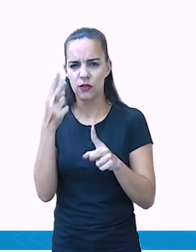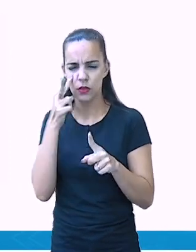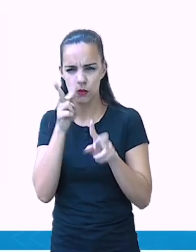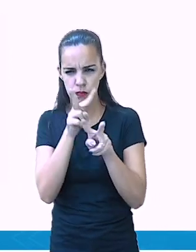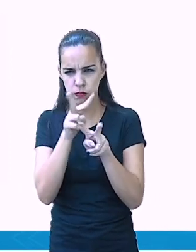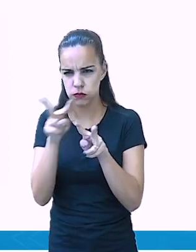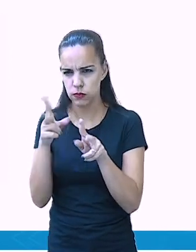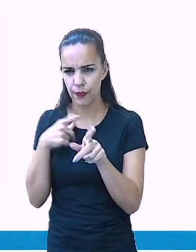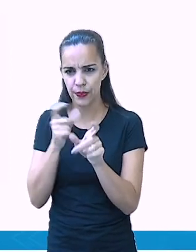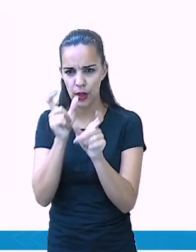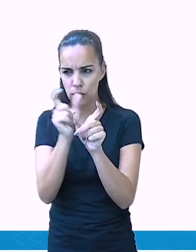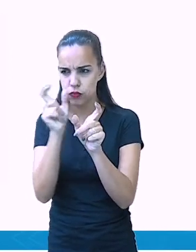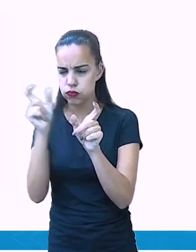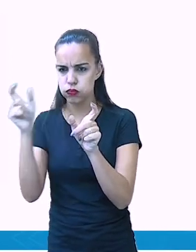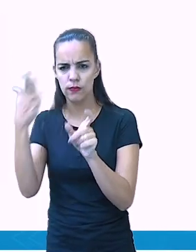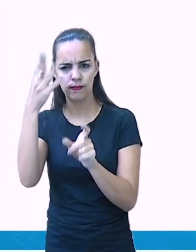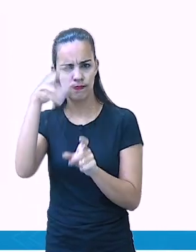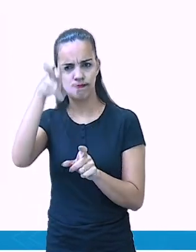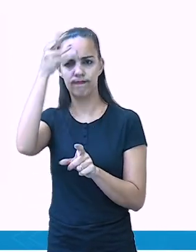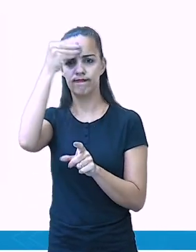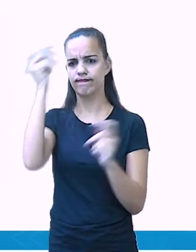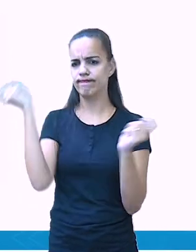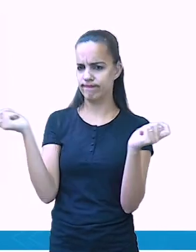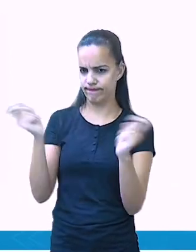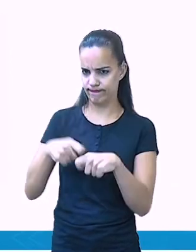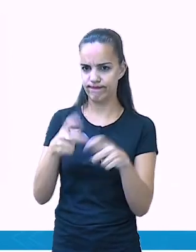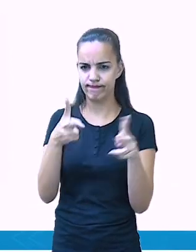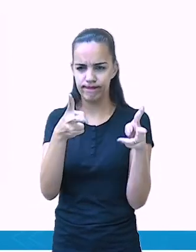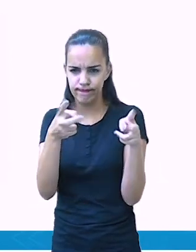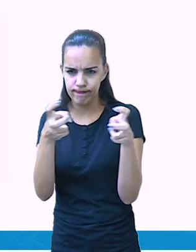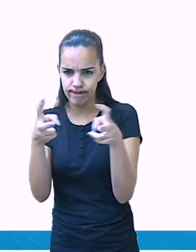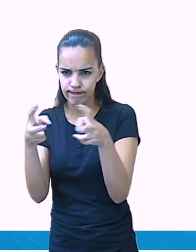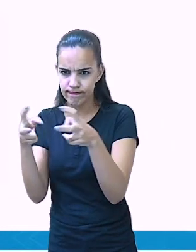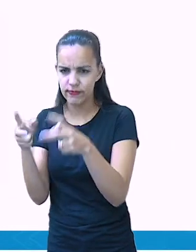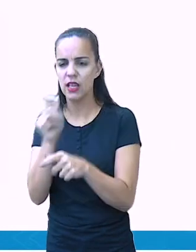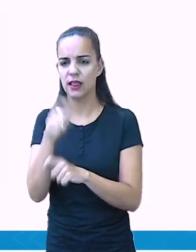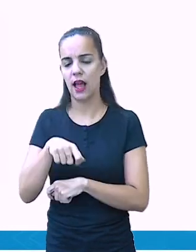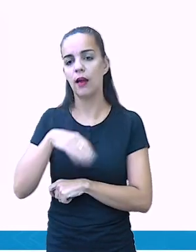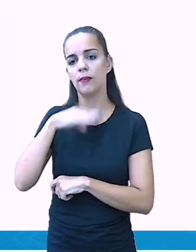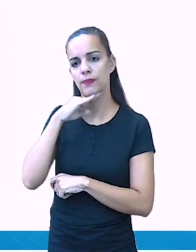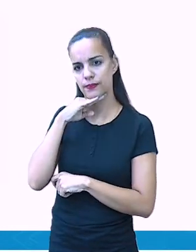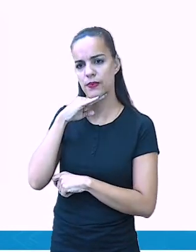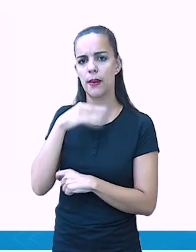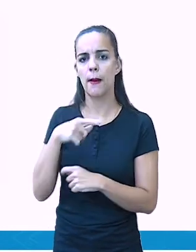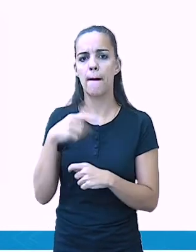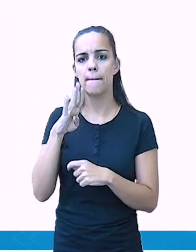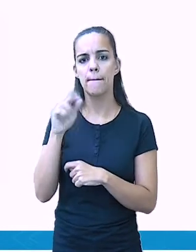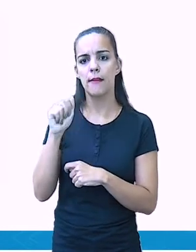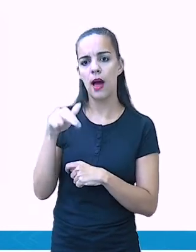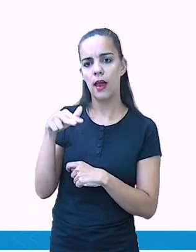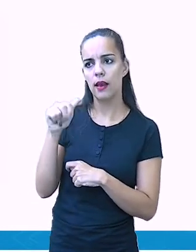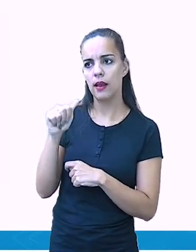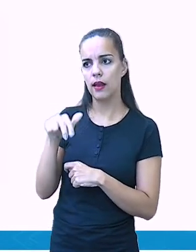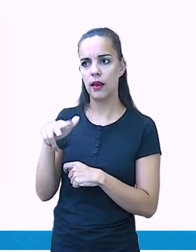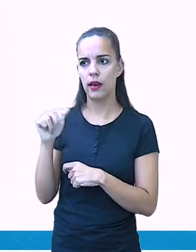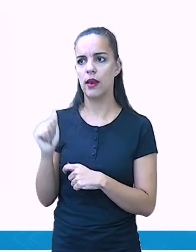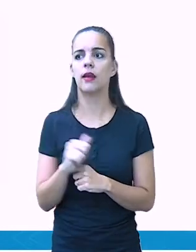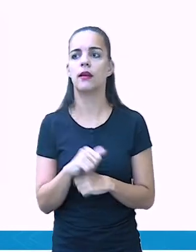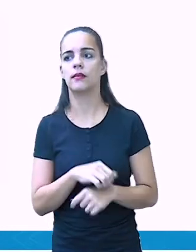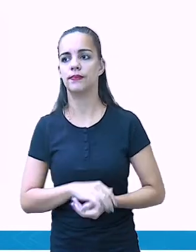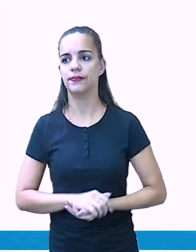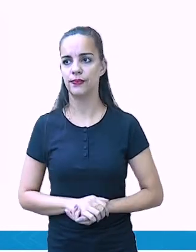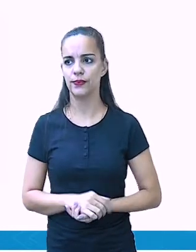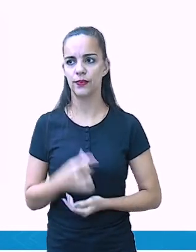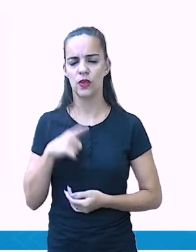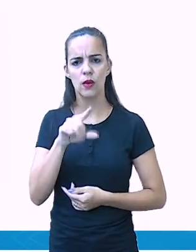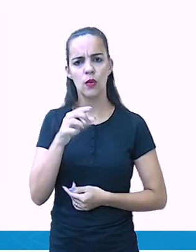eu juntei duas letras, ó, o B e o A. Então, eu preciso procurar o ba a